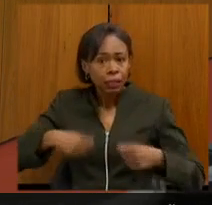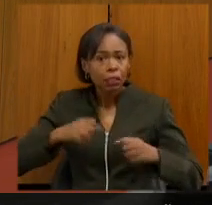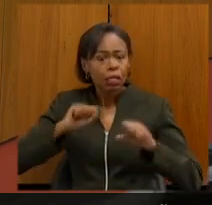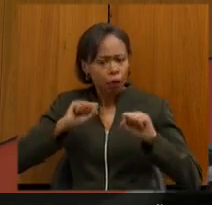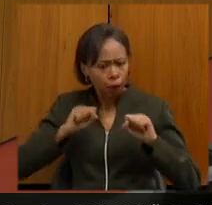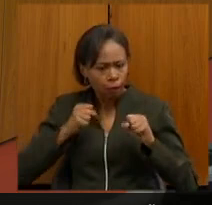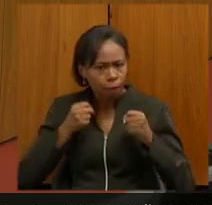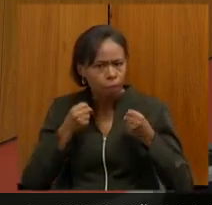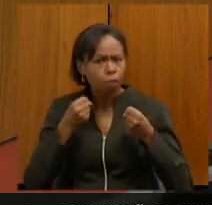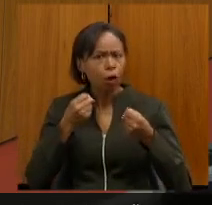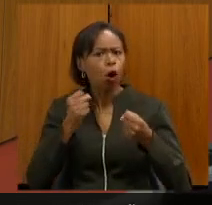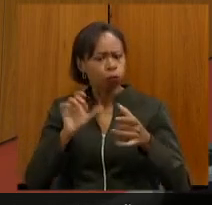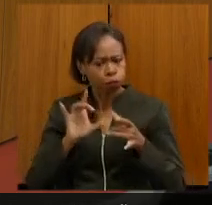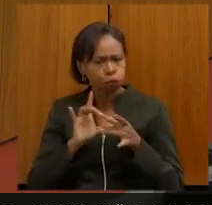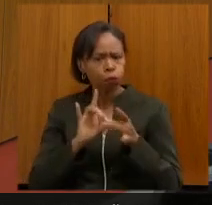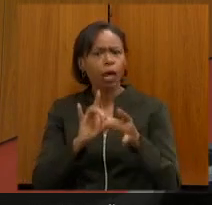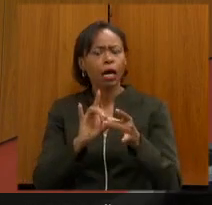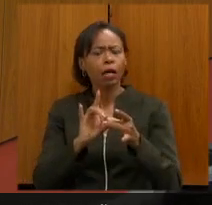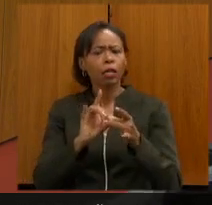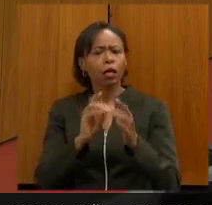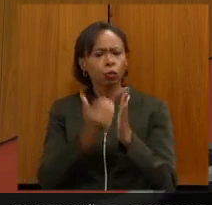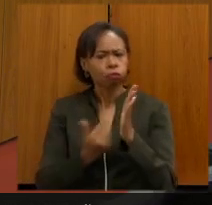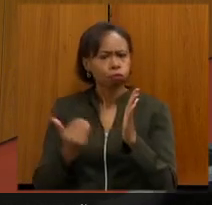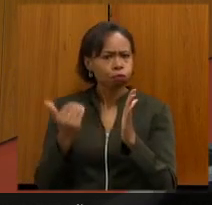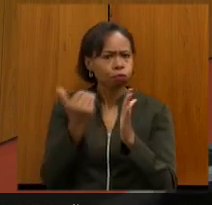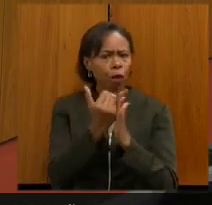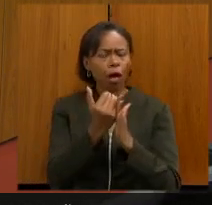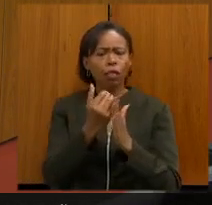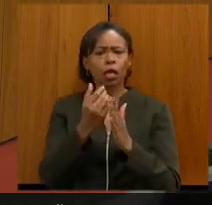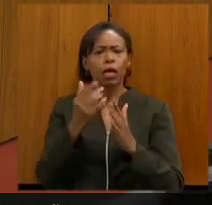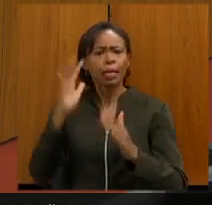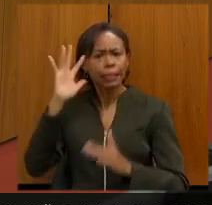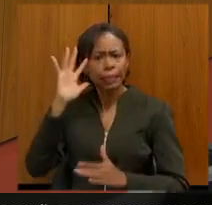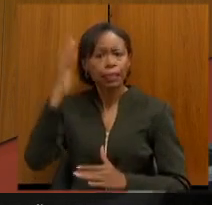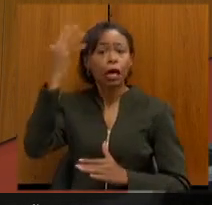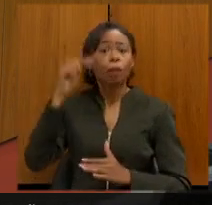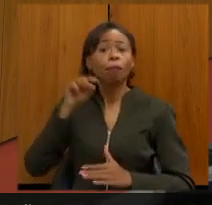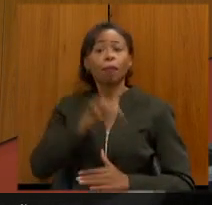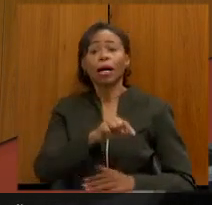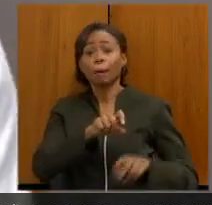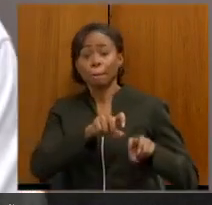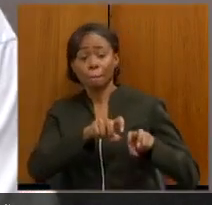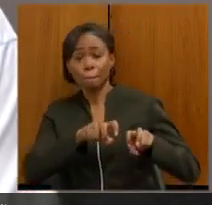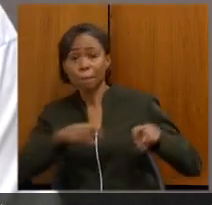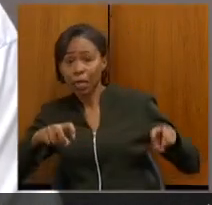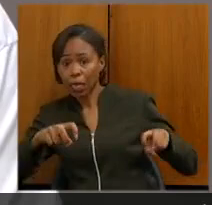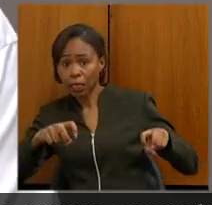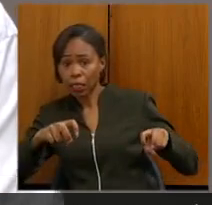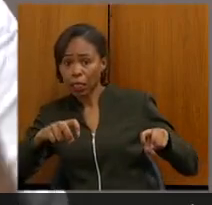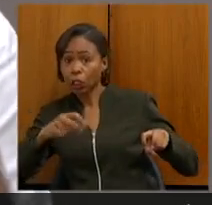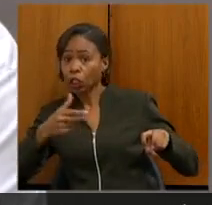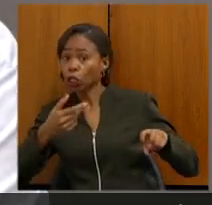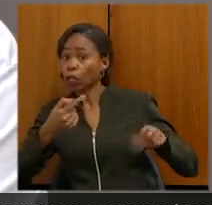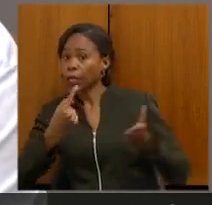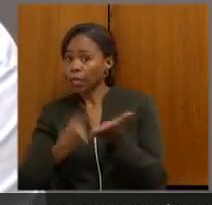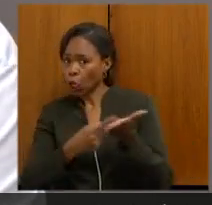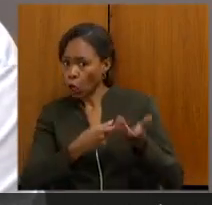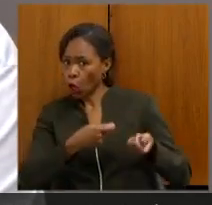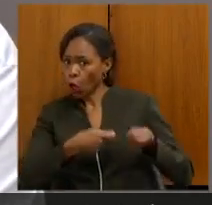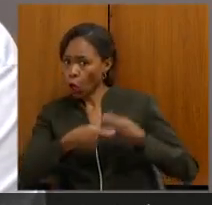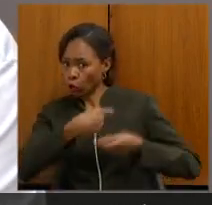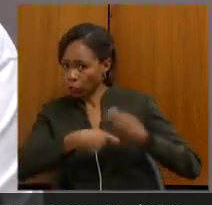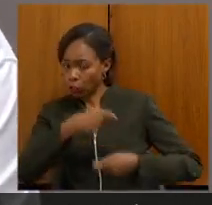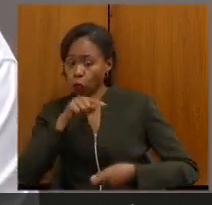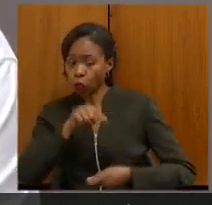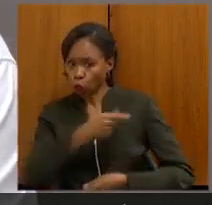fortalecer né e potencializar da poder de decisão maior para mesa de negociação do Governo do Estado de Minas mas